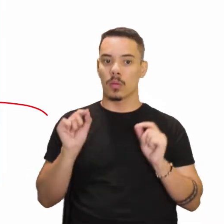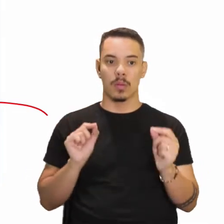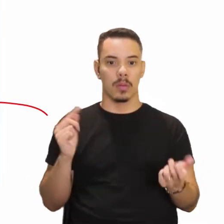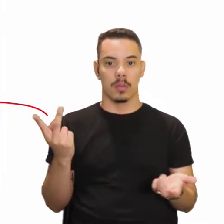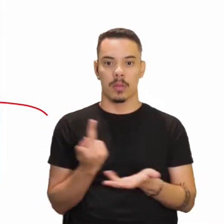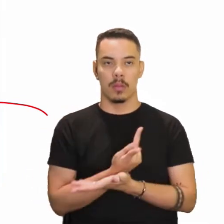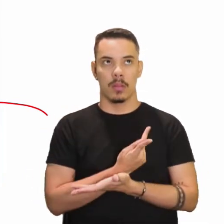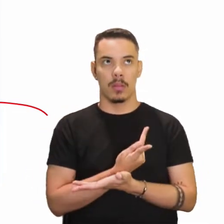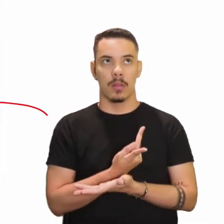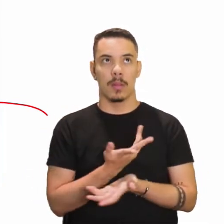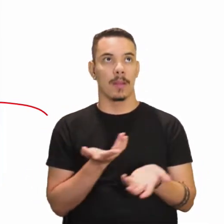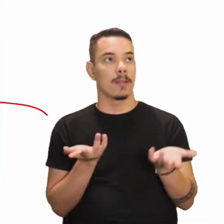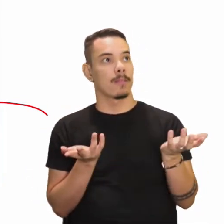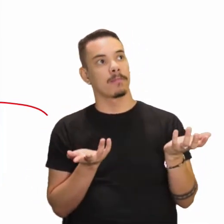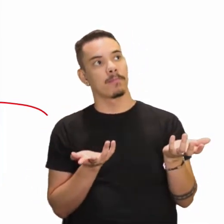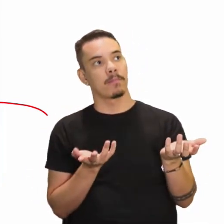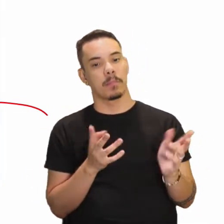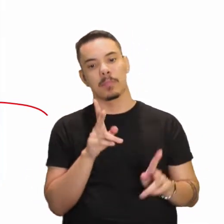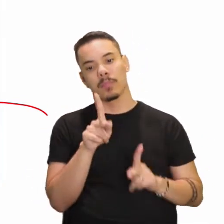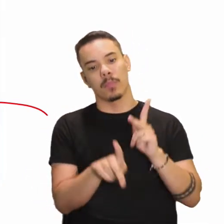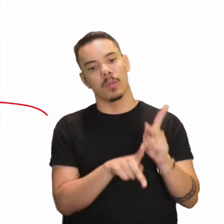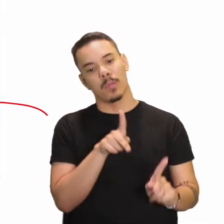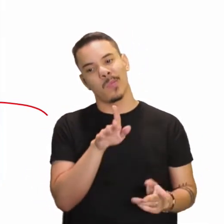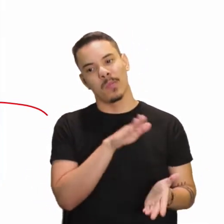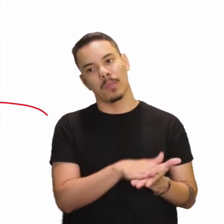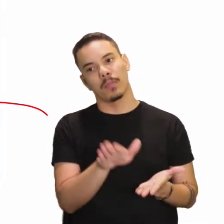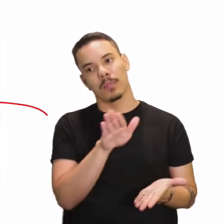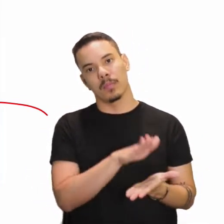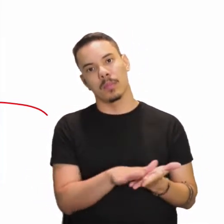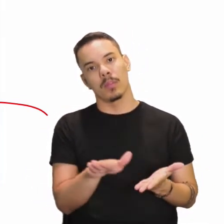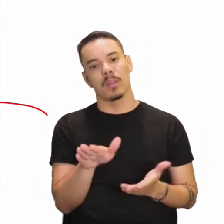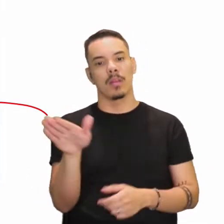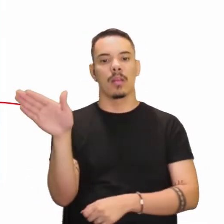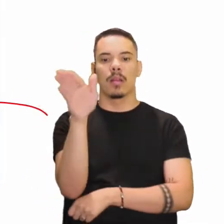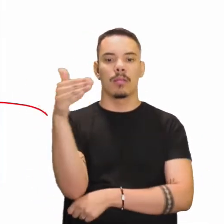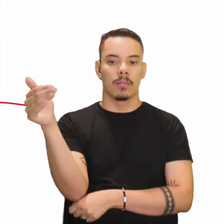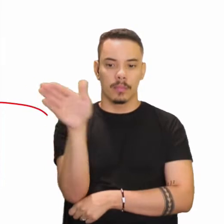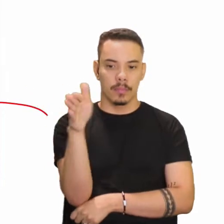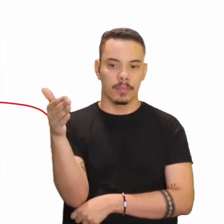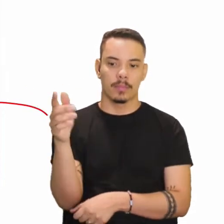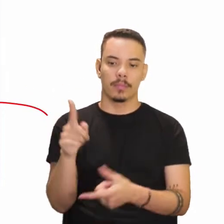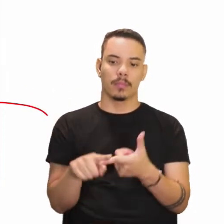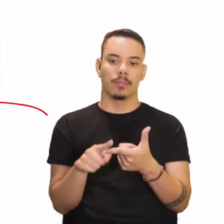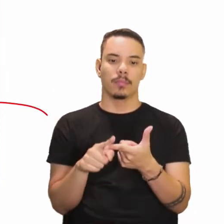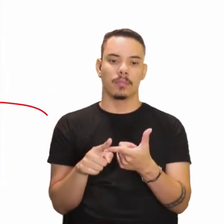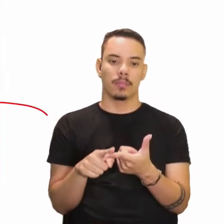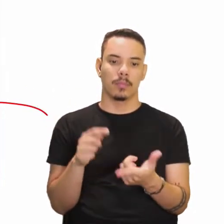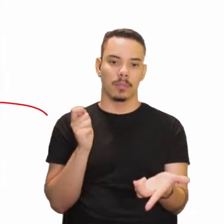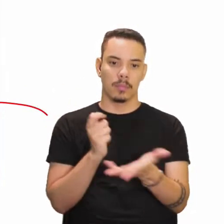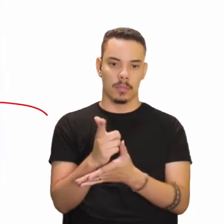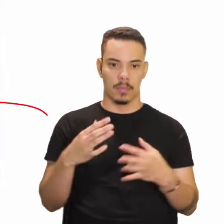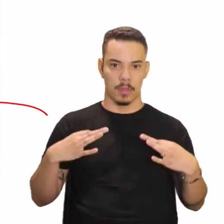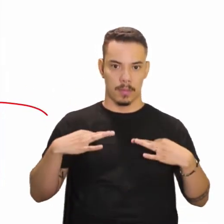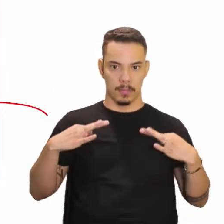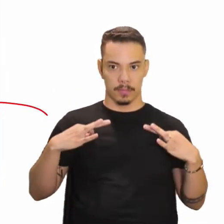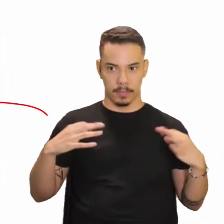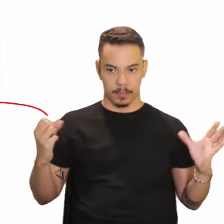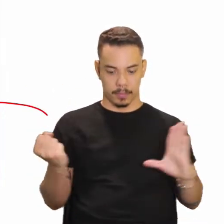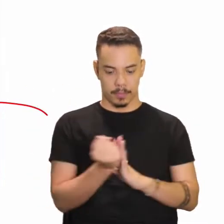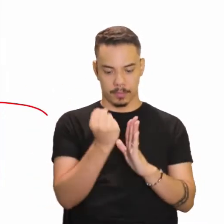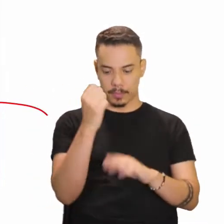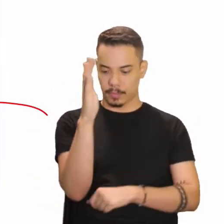acontece ah o povo gasta com bandeira o povo gasta com camiseta